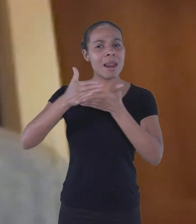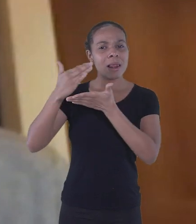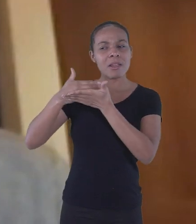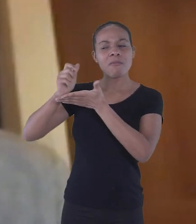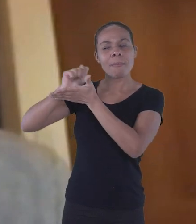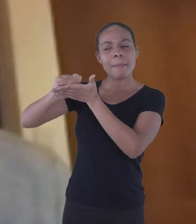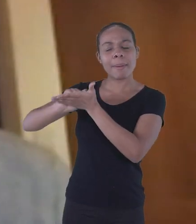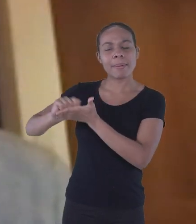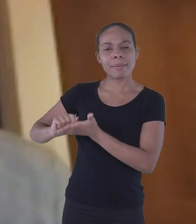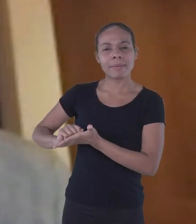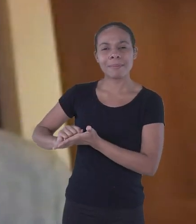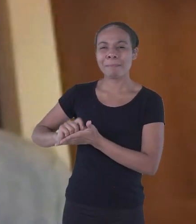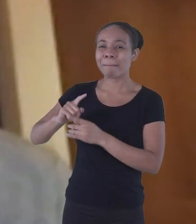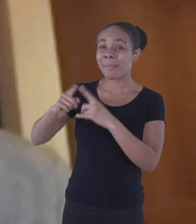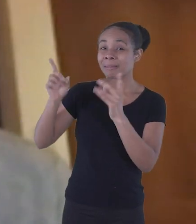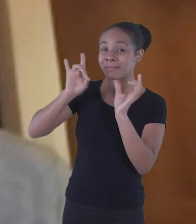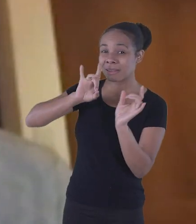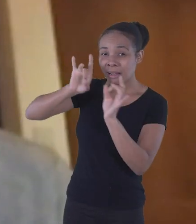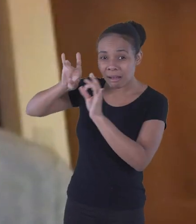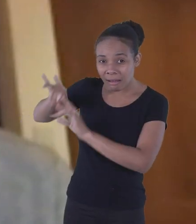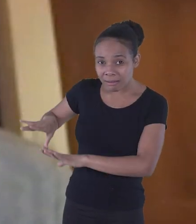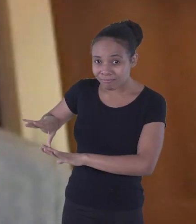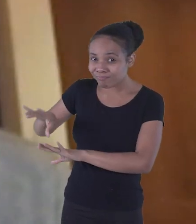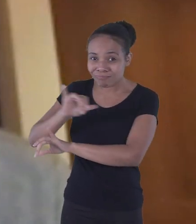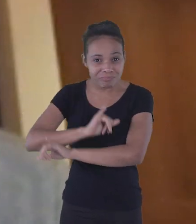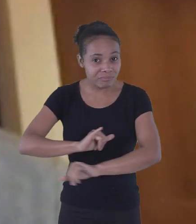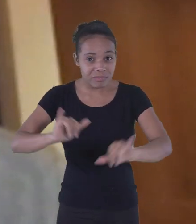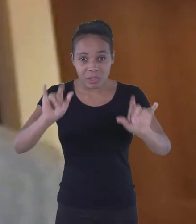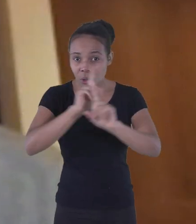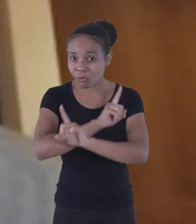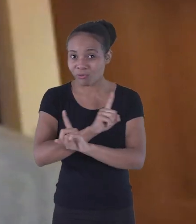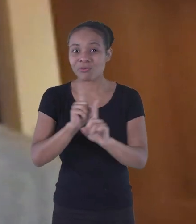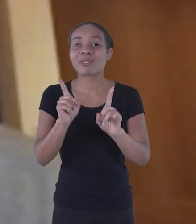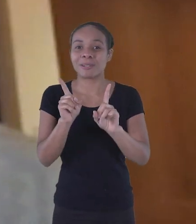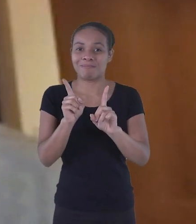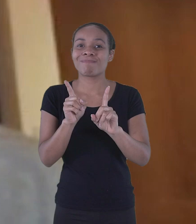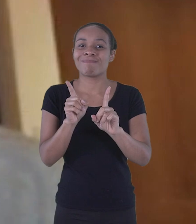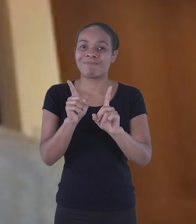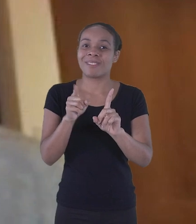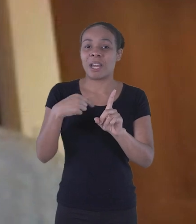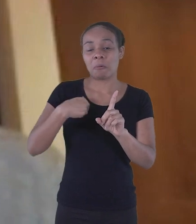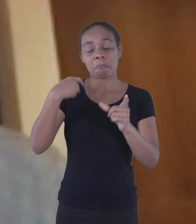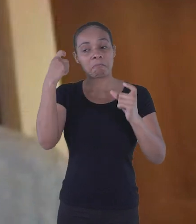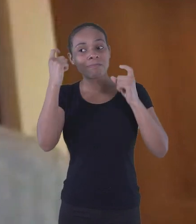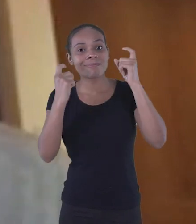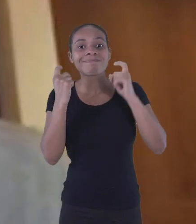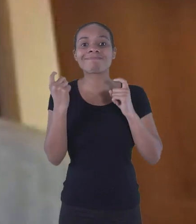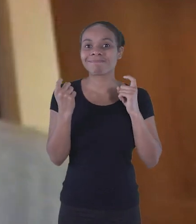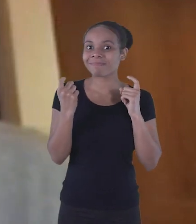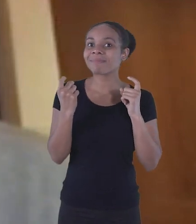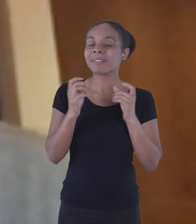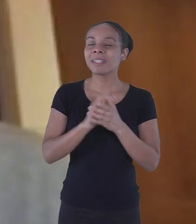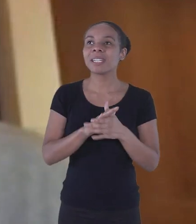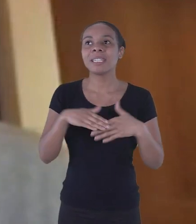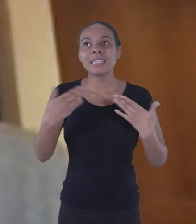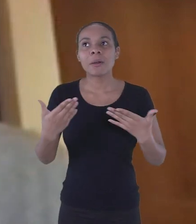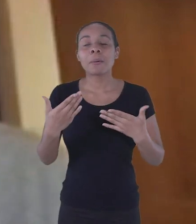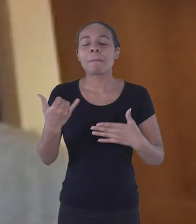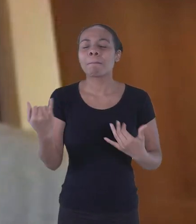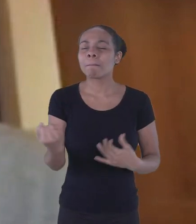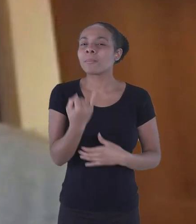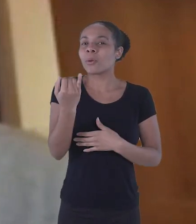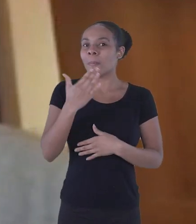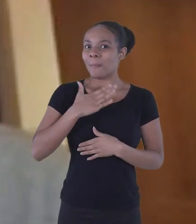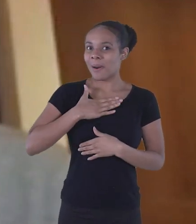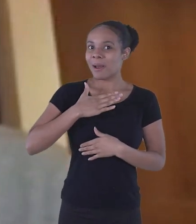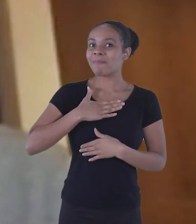O editor e escritor Luiz Schwartz está sentado em uma sala. Ao fundo, há uma ampla janela de vidro e uma porta de madeira. Quando